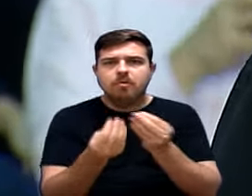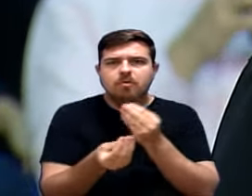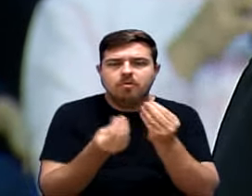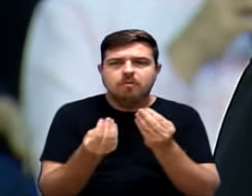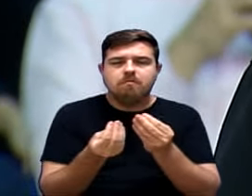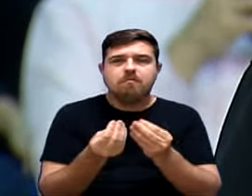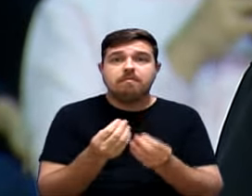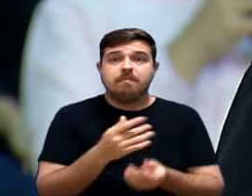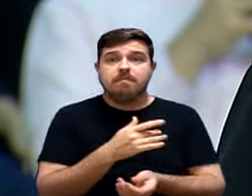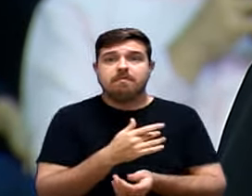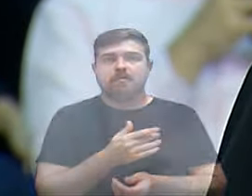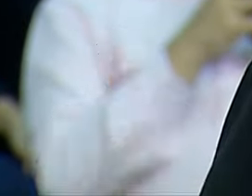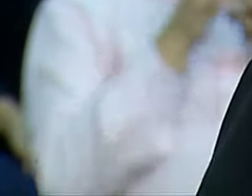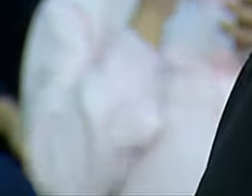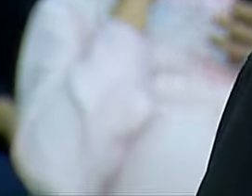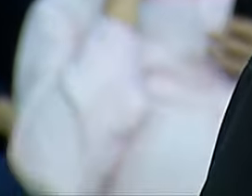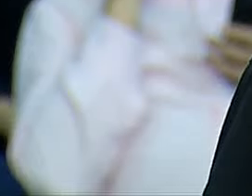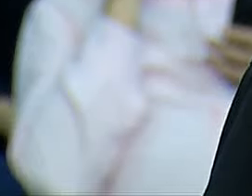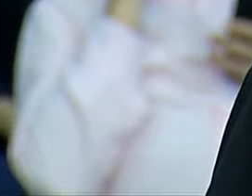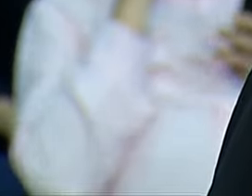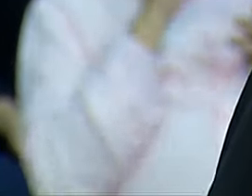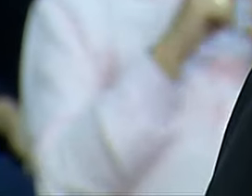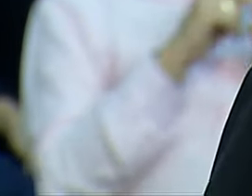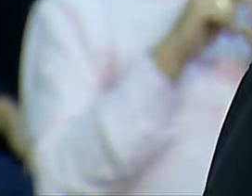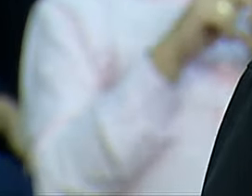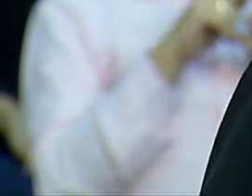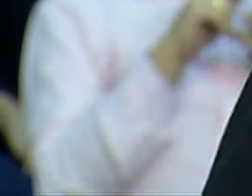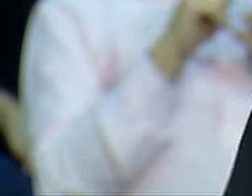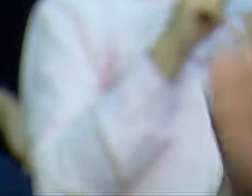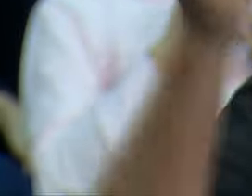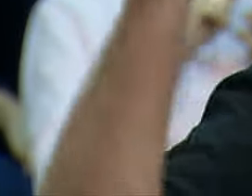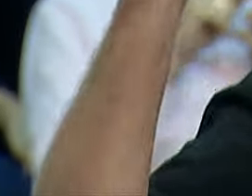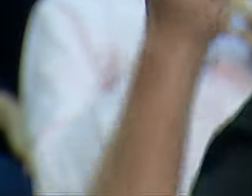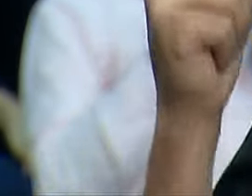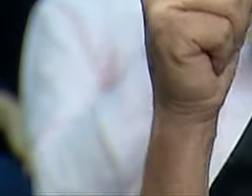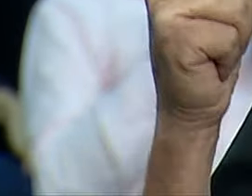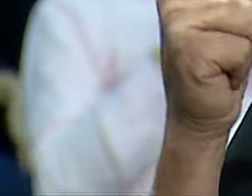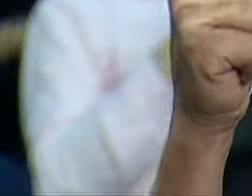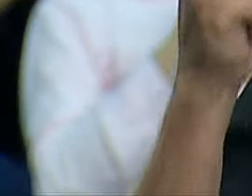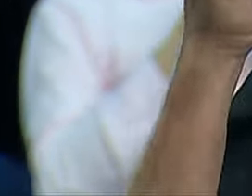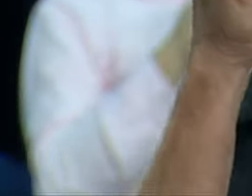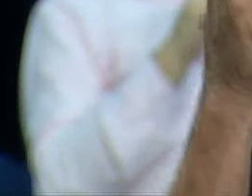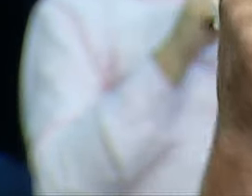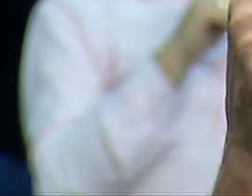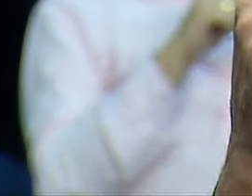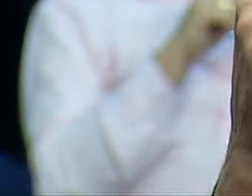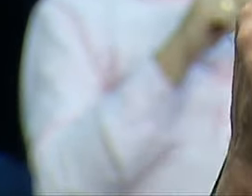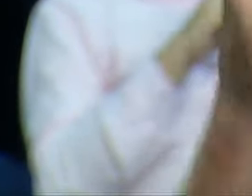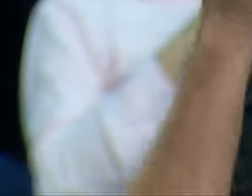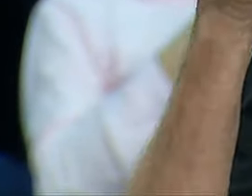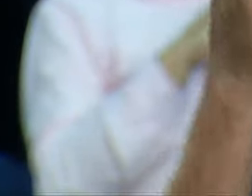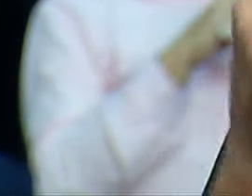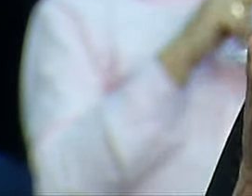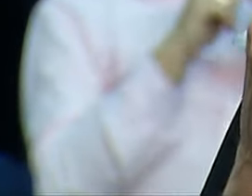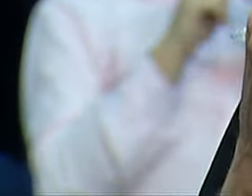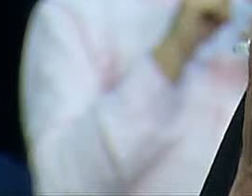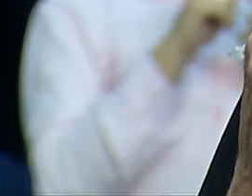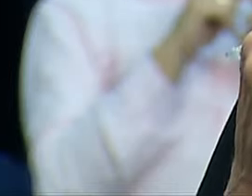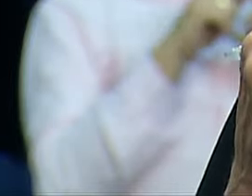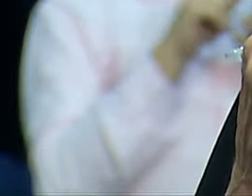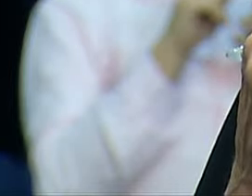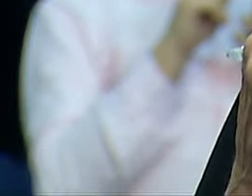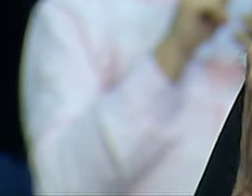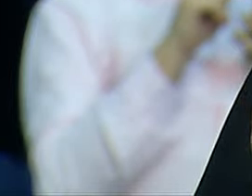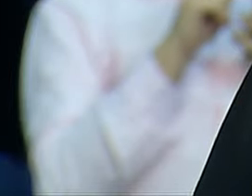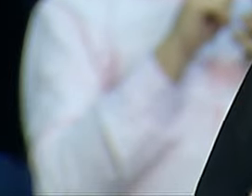na revisão do plano diretor do que atender os anseios das construtoras empreendedoras e corretores